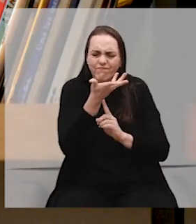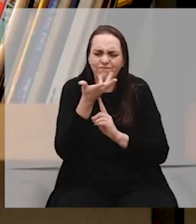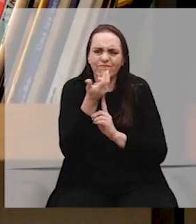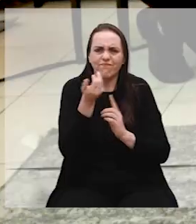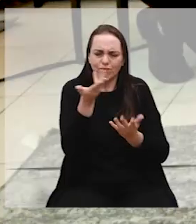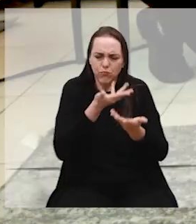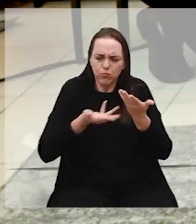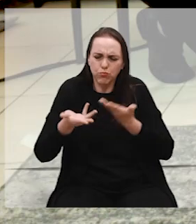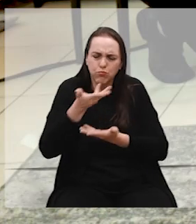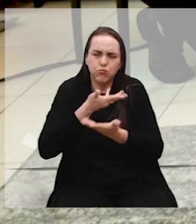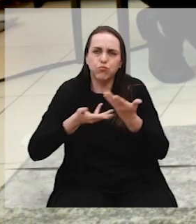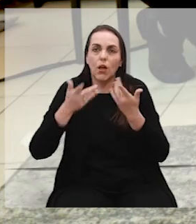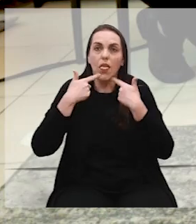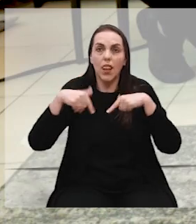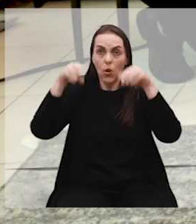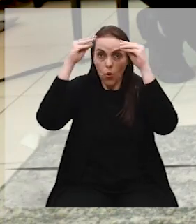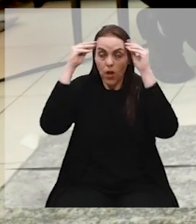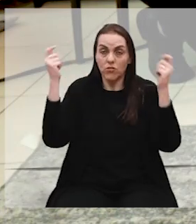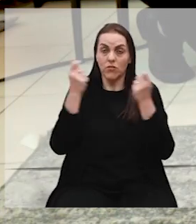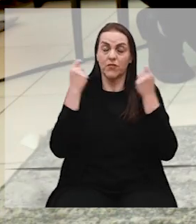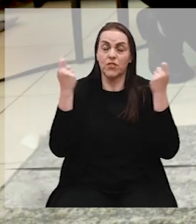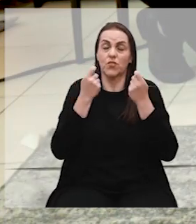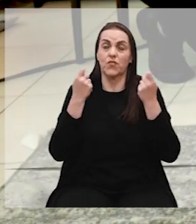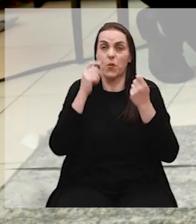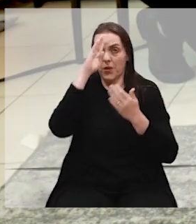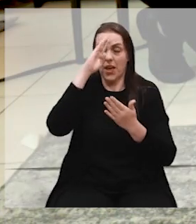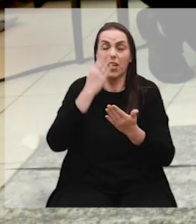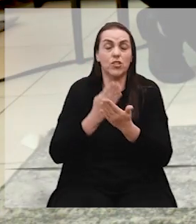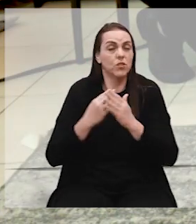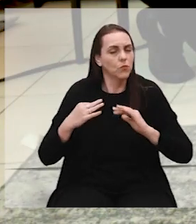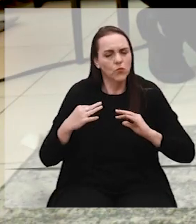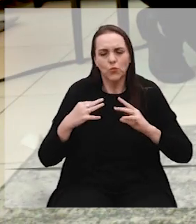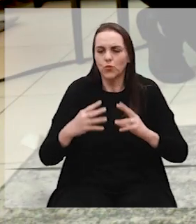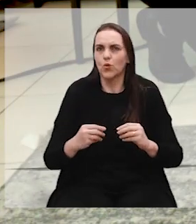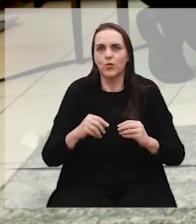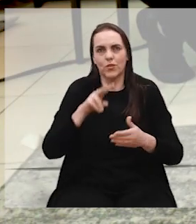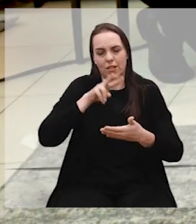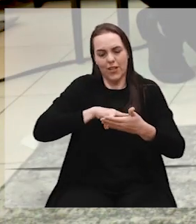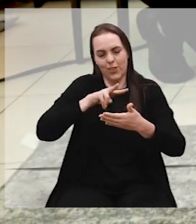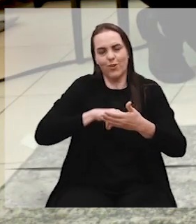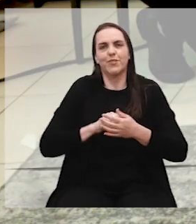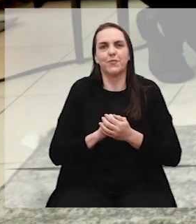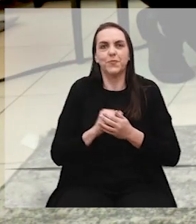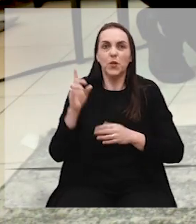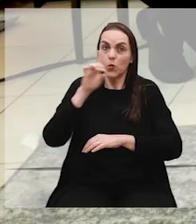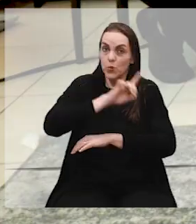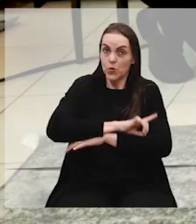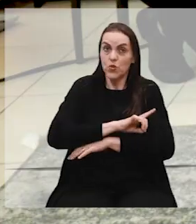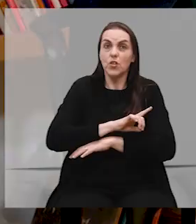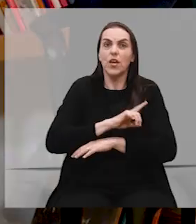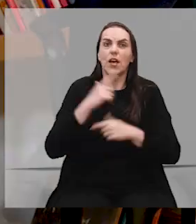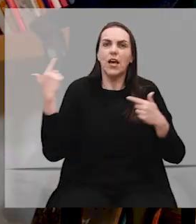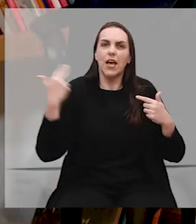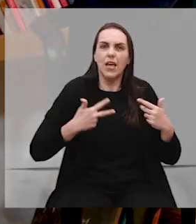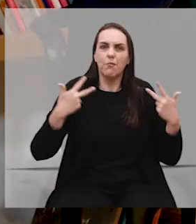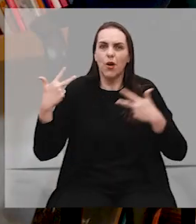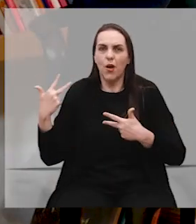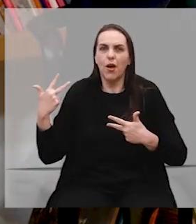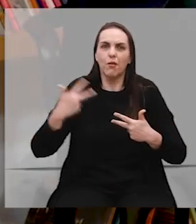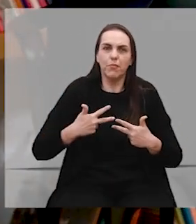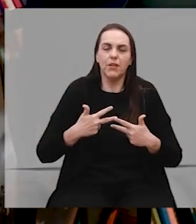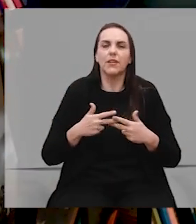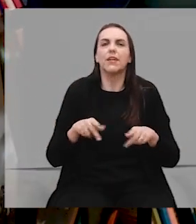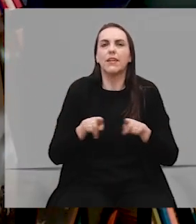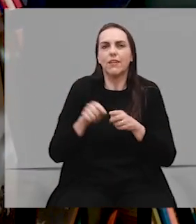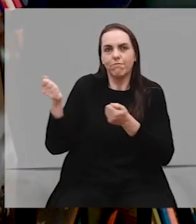todas essas linguagens estão no festival, porque a gente acredita em todos esses leitores. Então, por exemplo, teve um dia que foi o dia do hip hop, então a